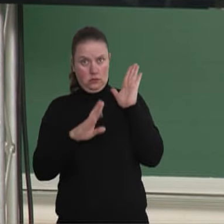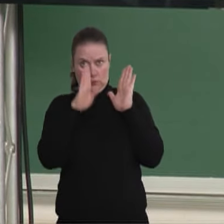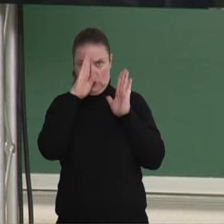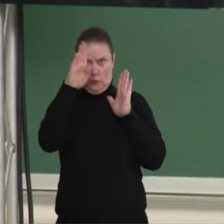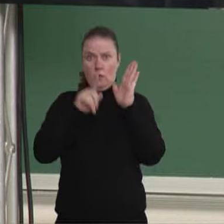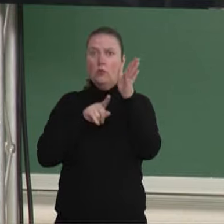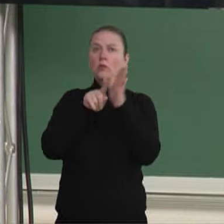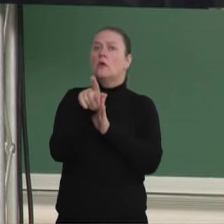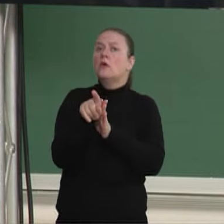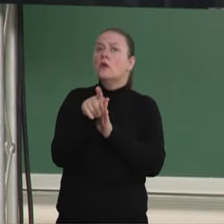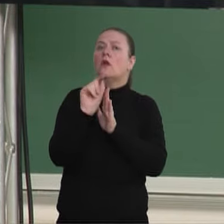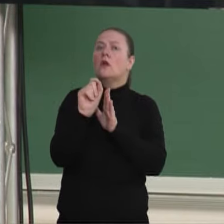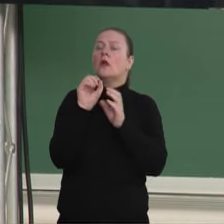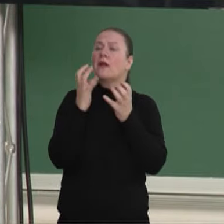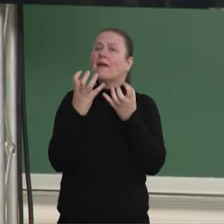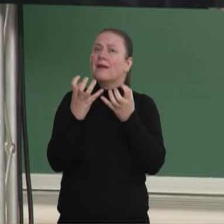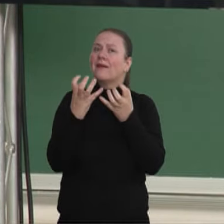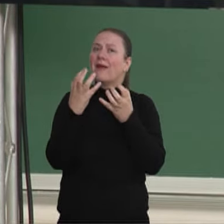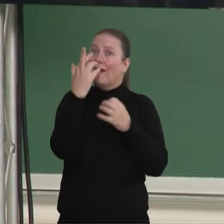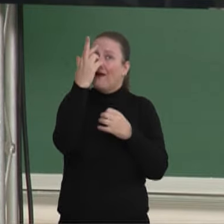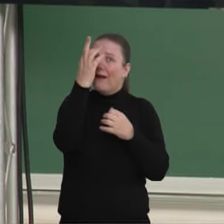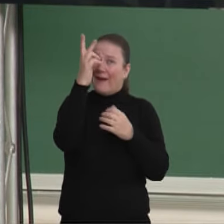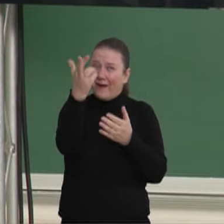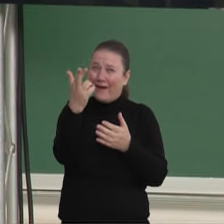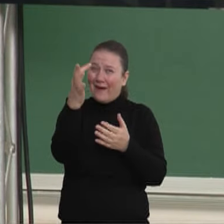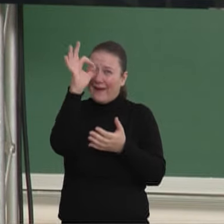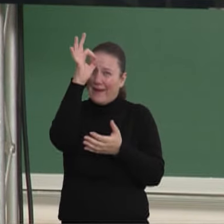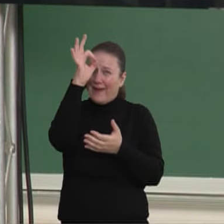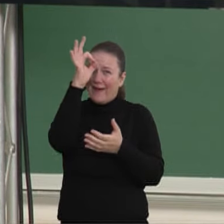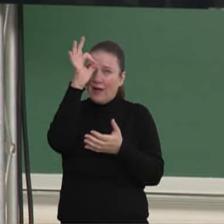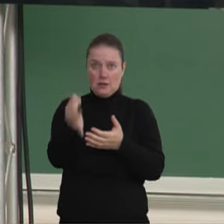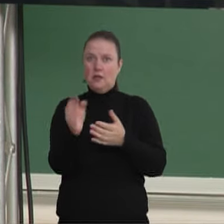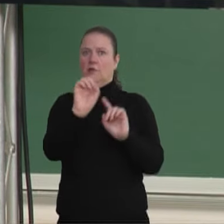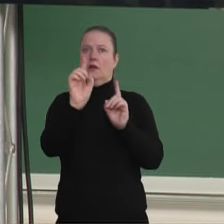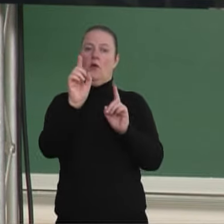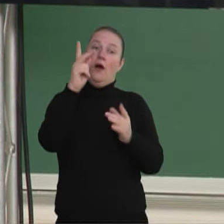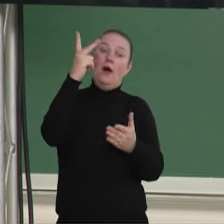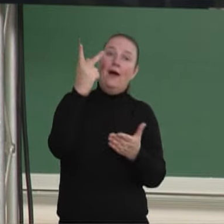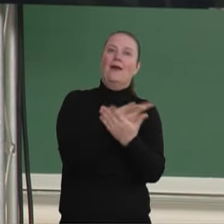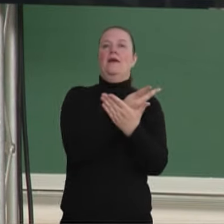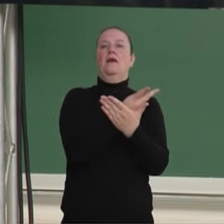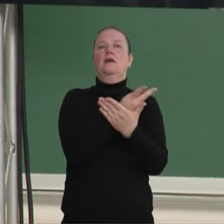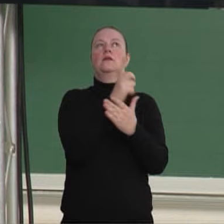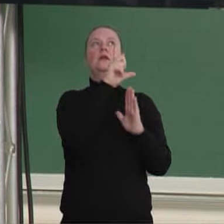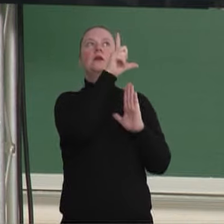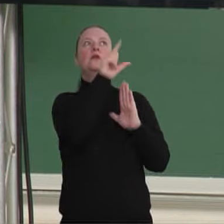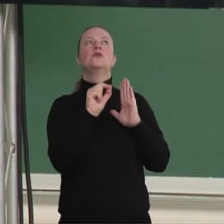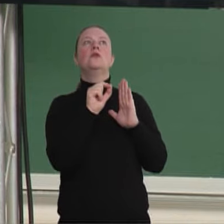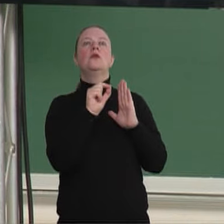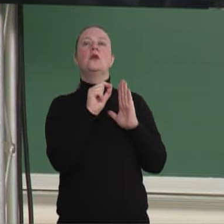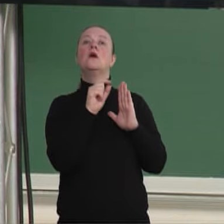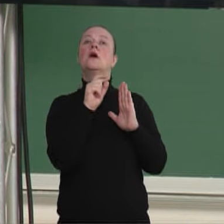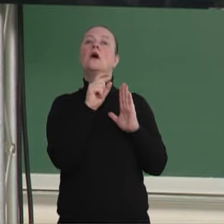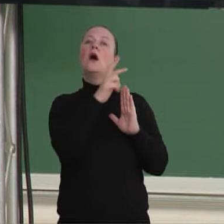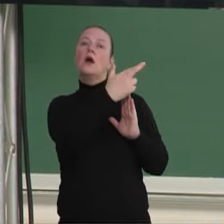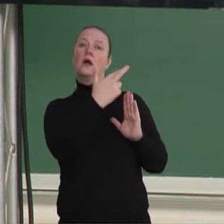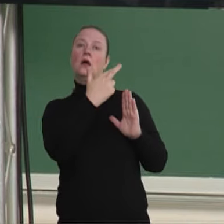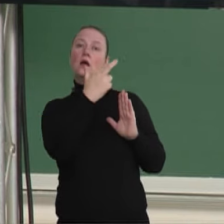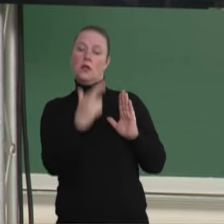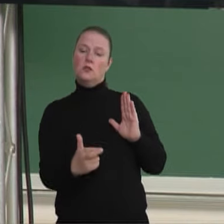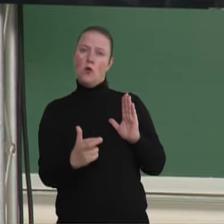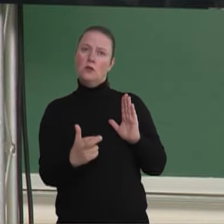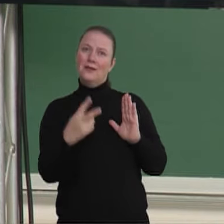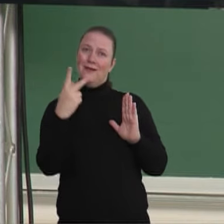marque a incorreta. Temos o hábito de verificar a alternativa correta e já marcar ela. Então, atentos com